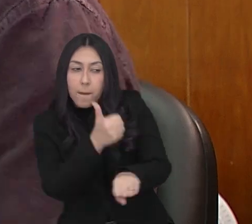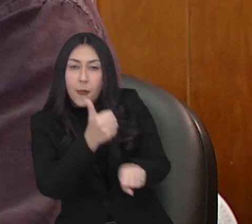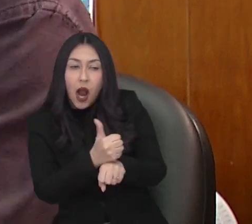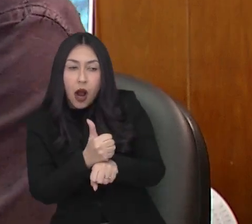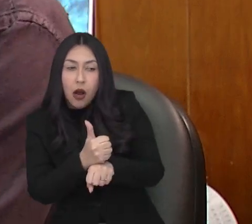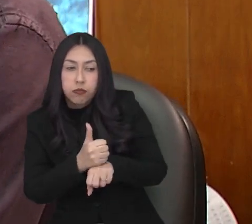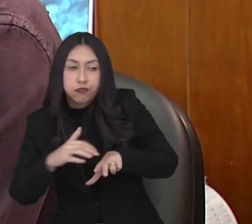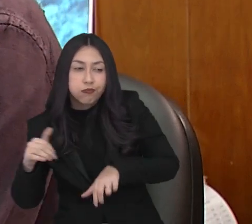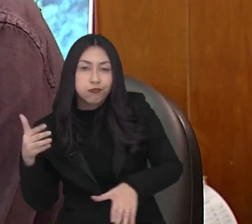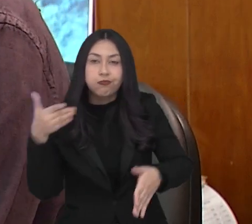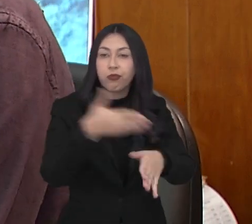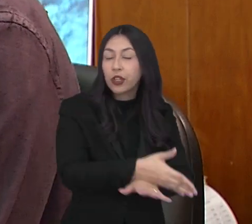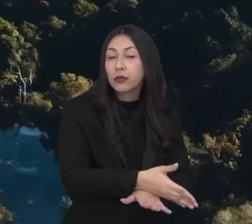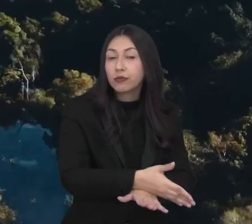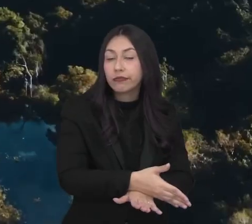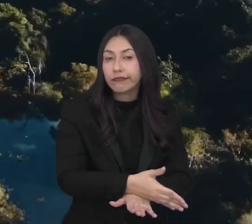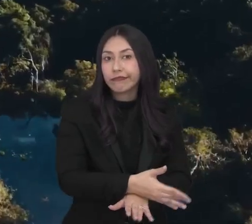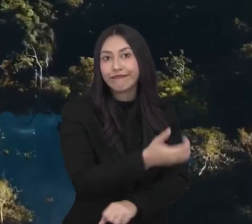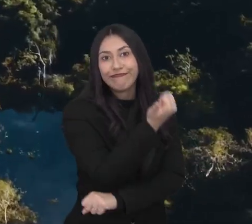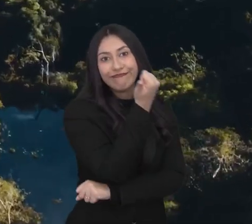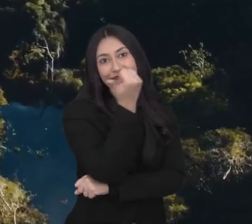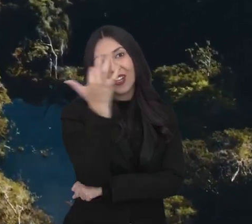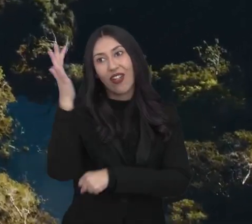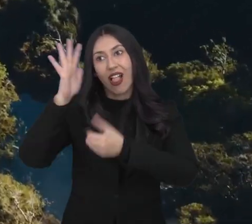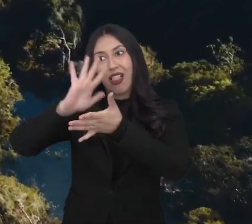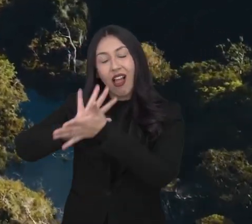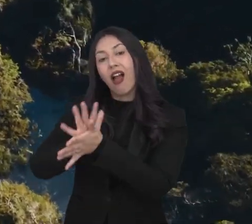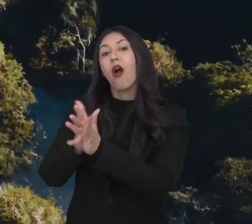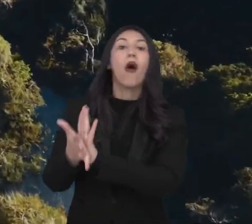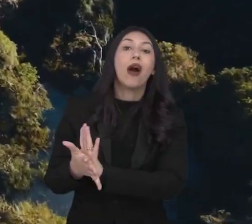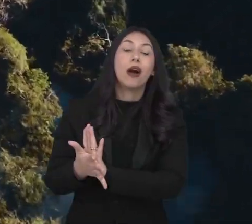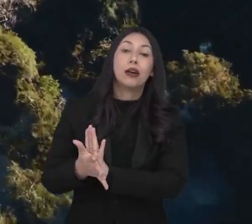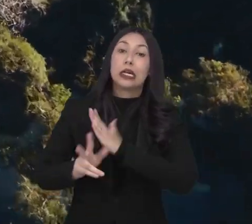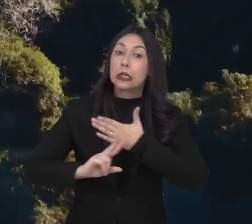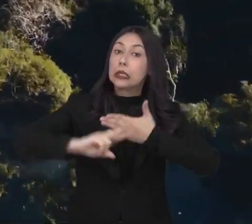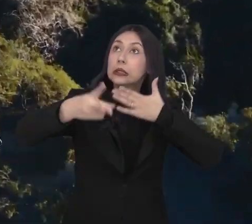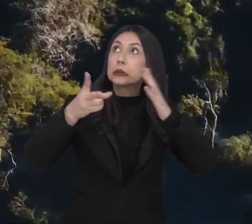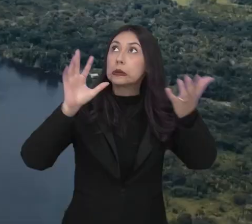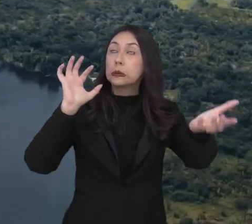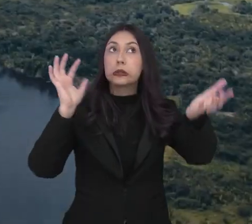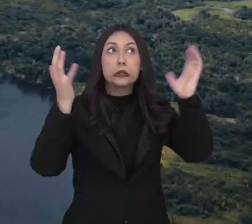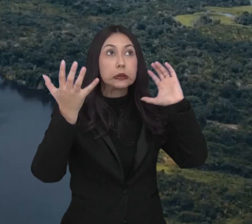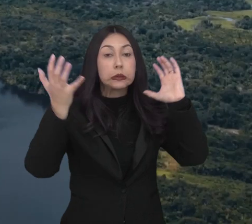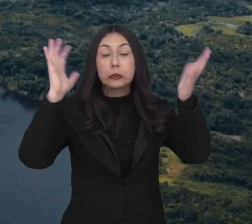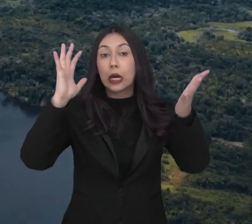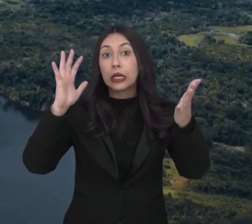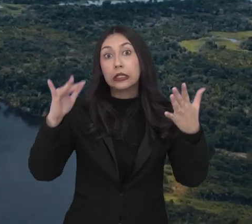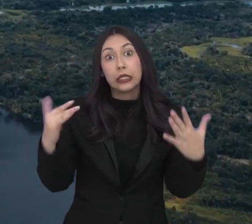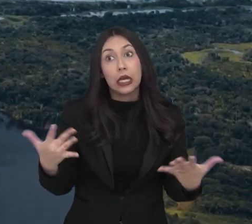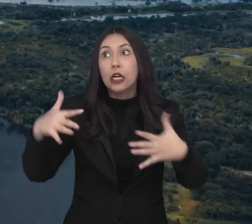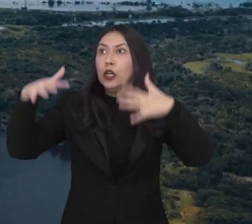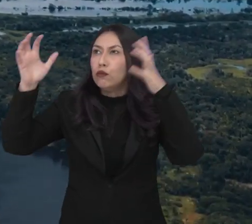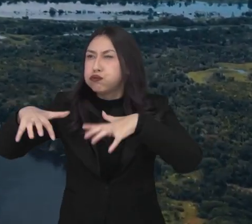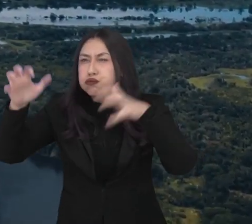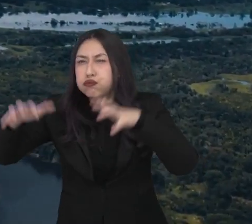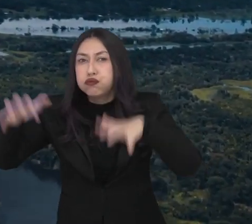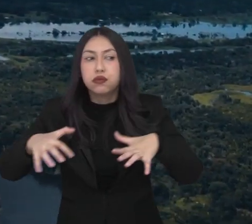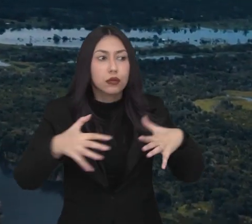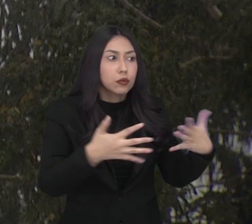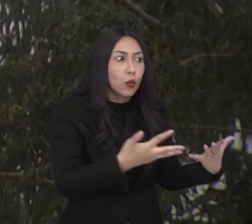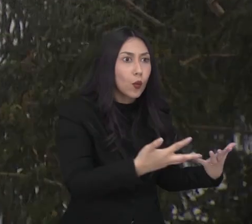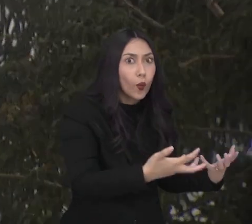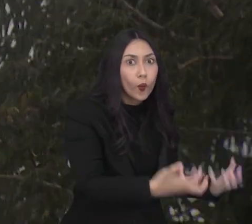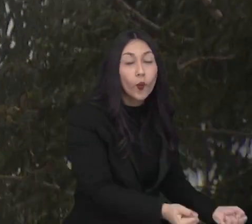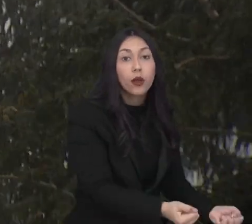estão invadindo essas áreas. A degradação da floresta provoca alterações no clima e contribui com extremos